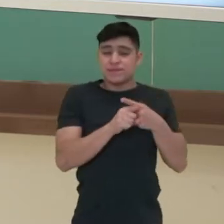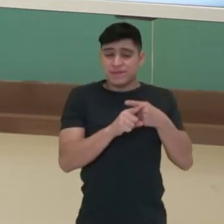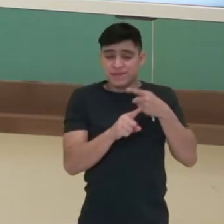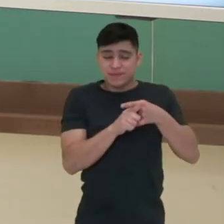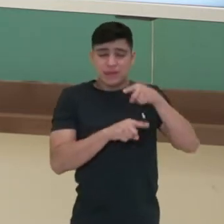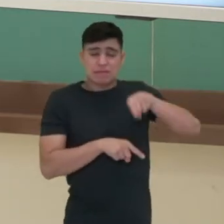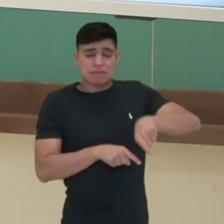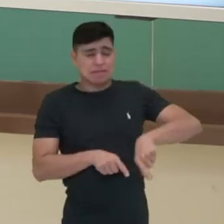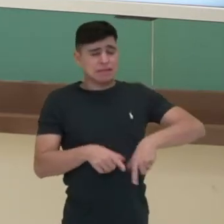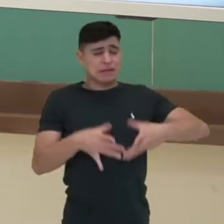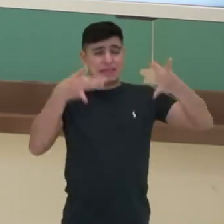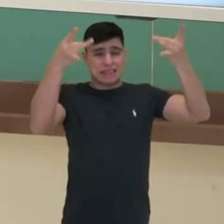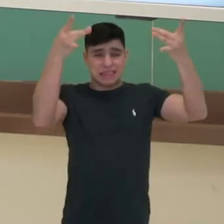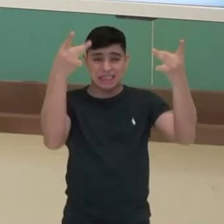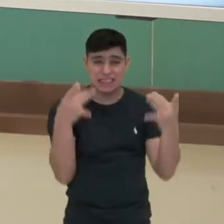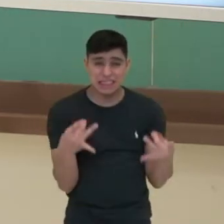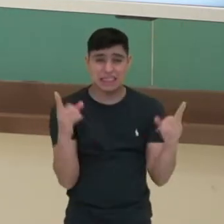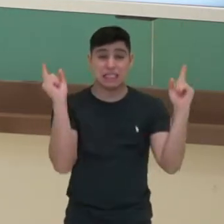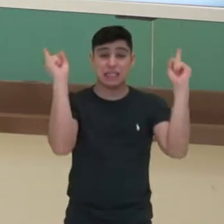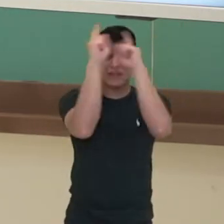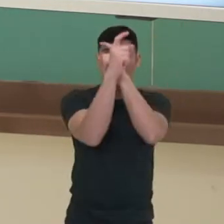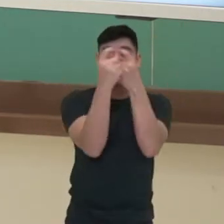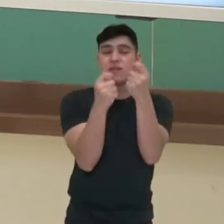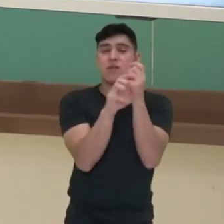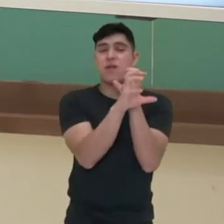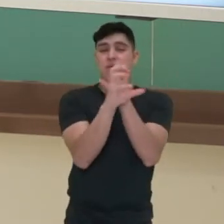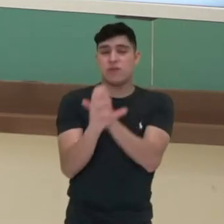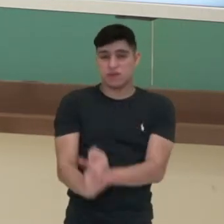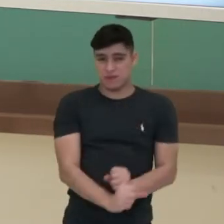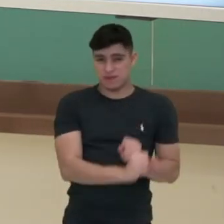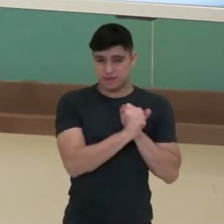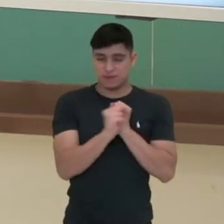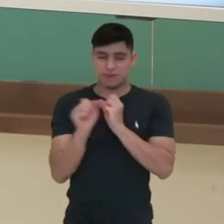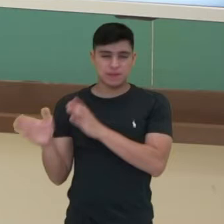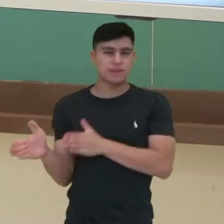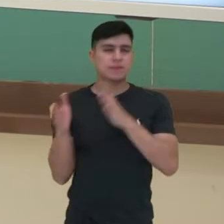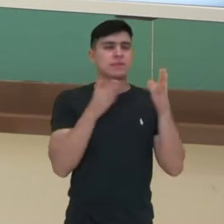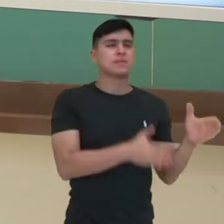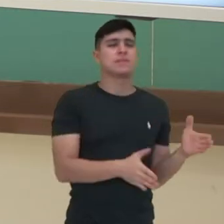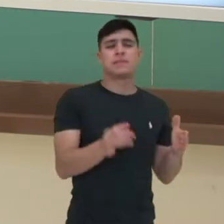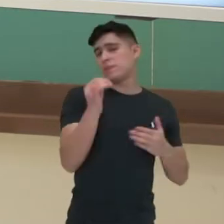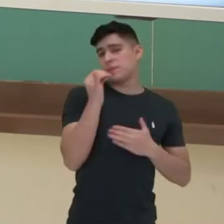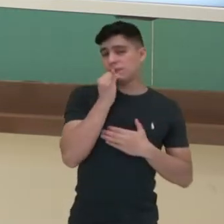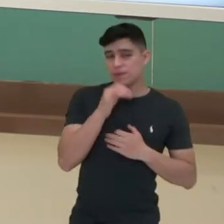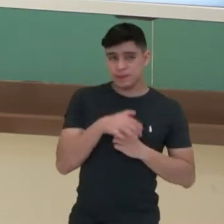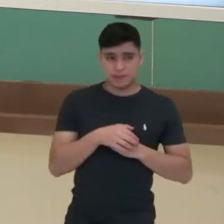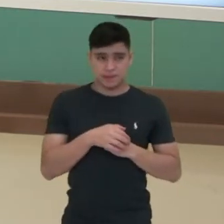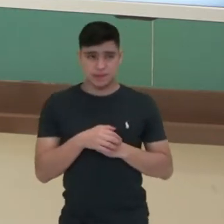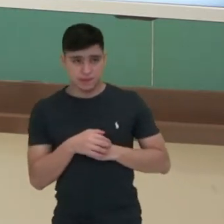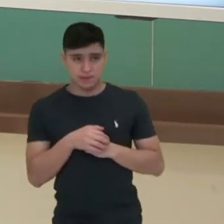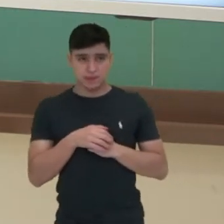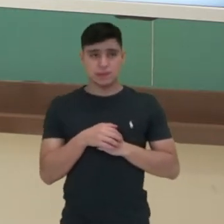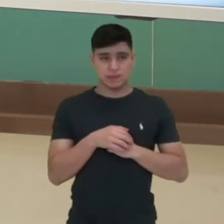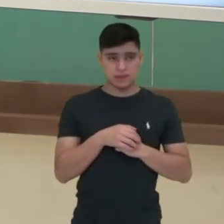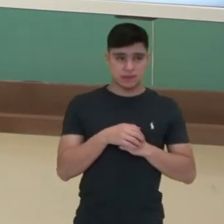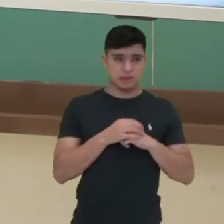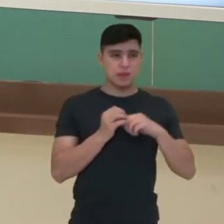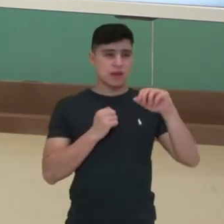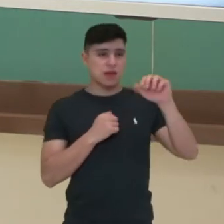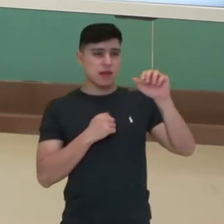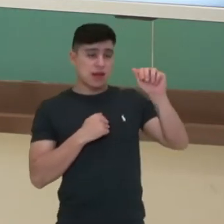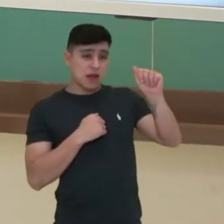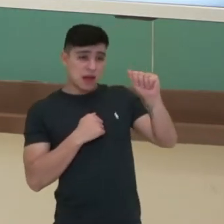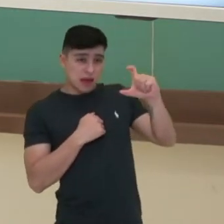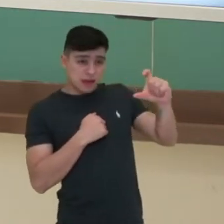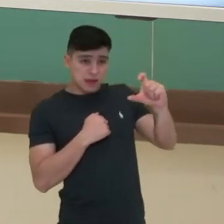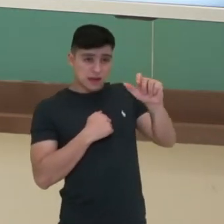gigantesco ali, que fica difícil de você ter o controle ali. Exemplo, Cruzamento entre dois heterozigotos. Azão Azinho, Bzão